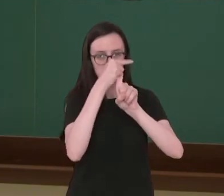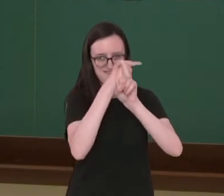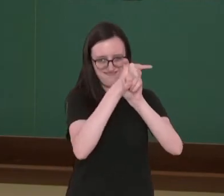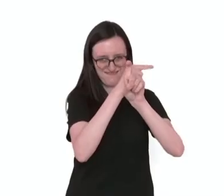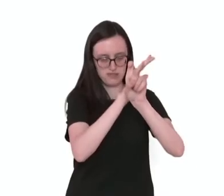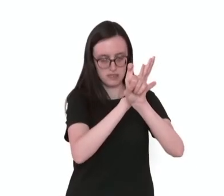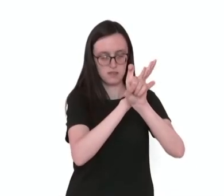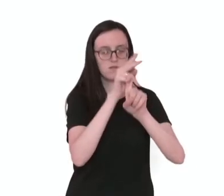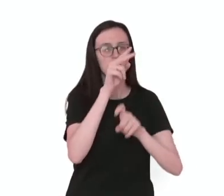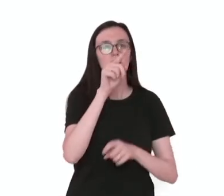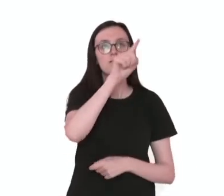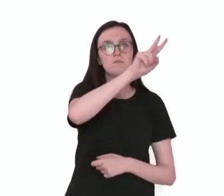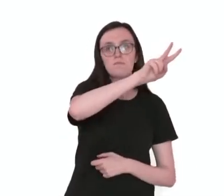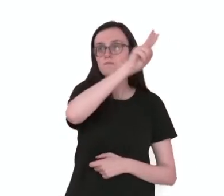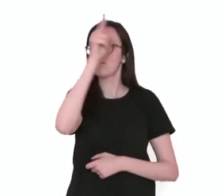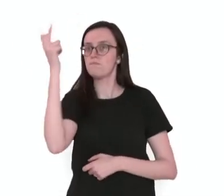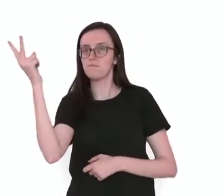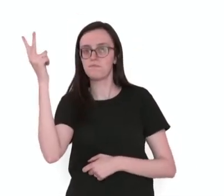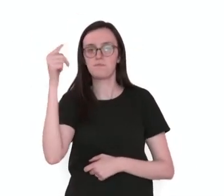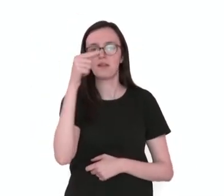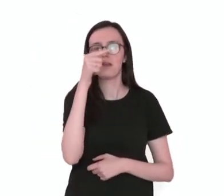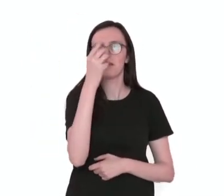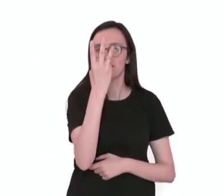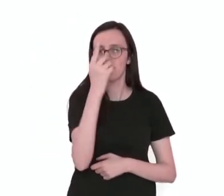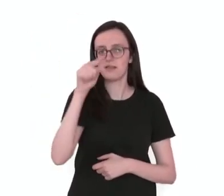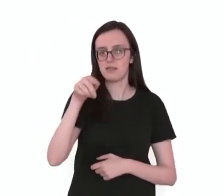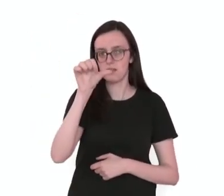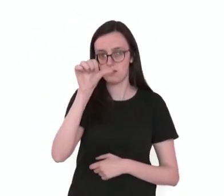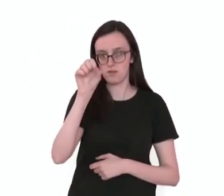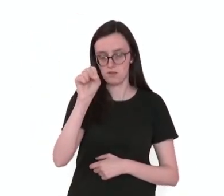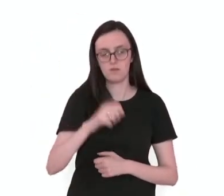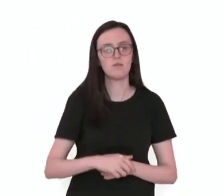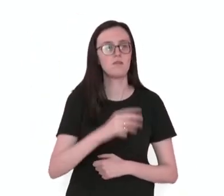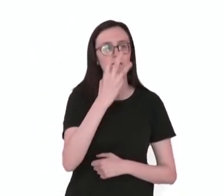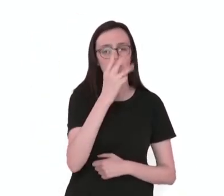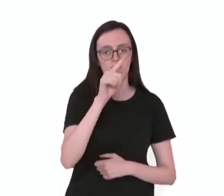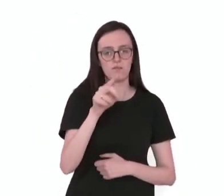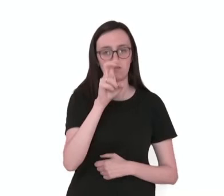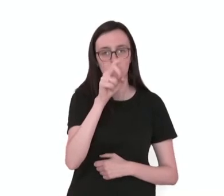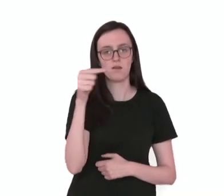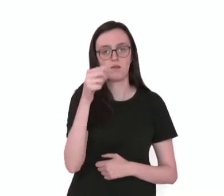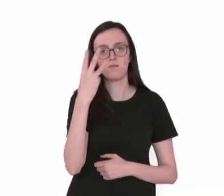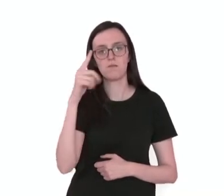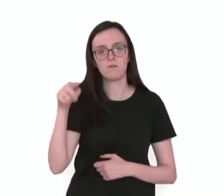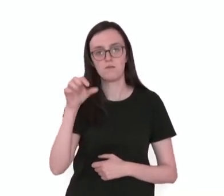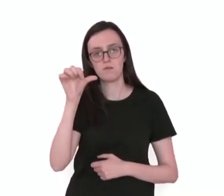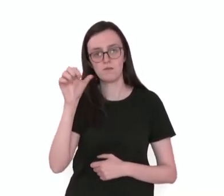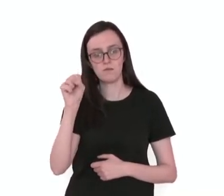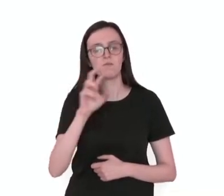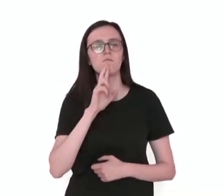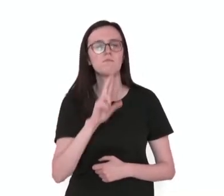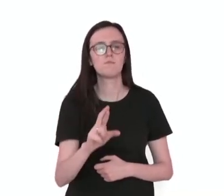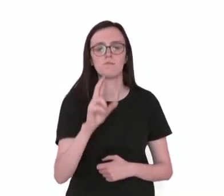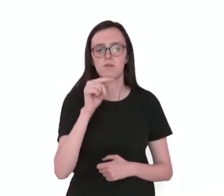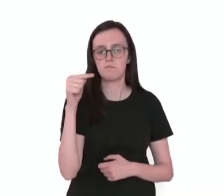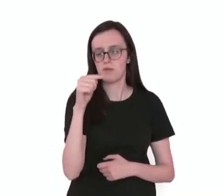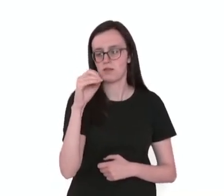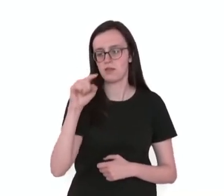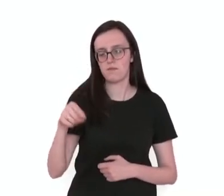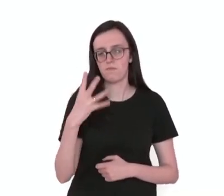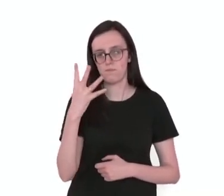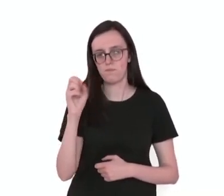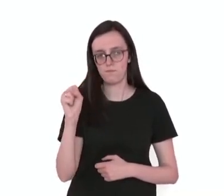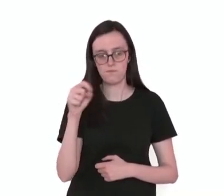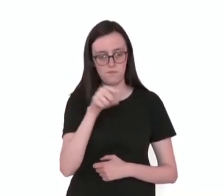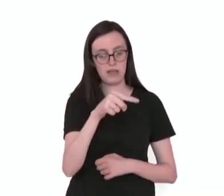sei, passo 3,98 para o outro lado. 3,5 menos 3,98, menos 0,48. Como o x